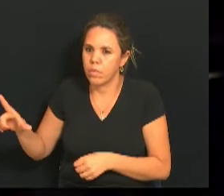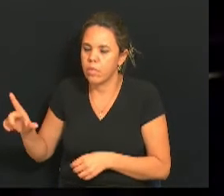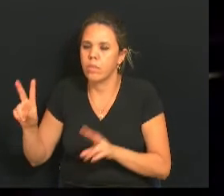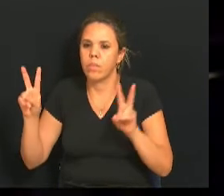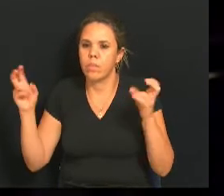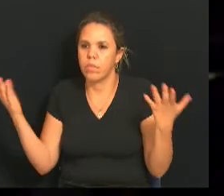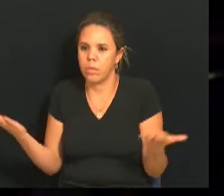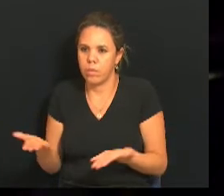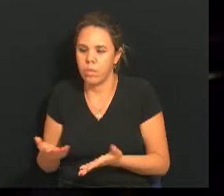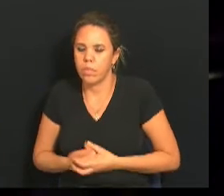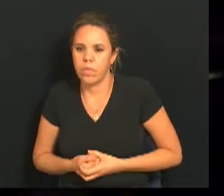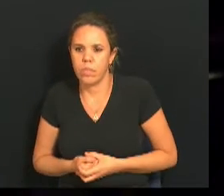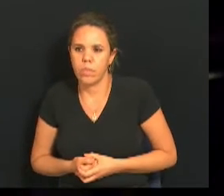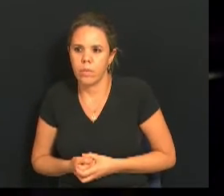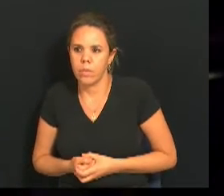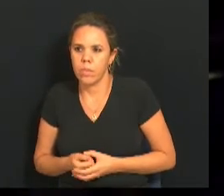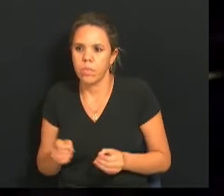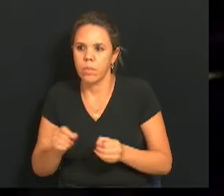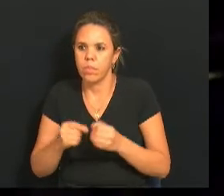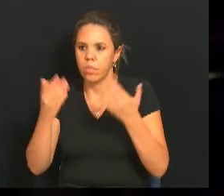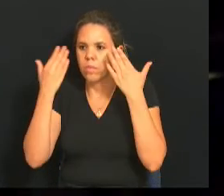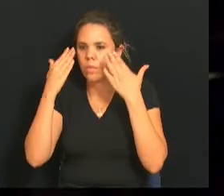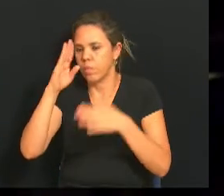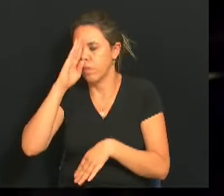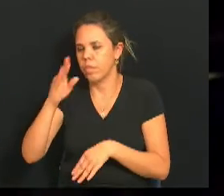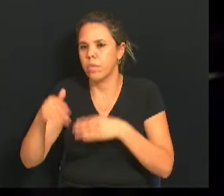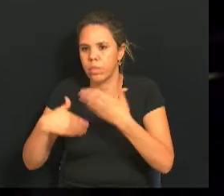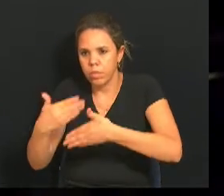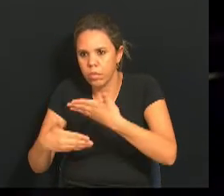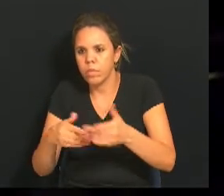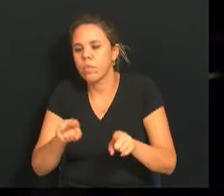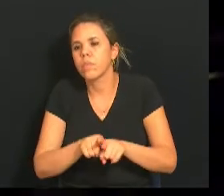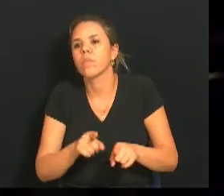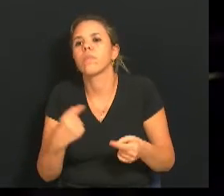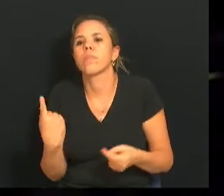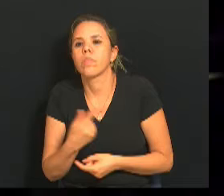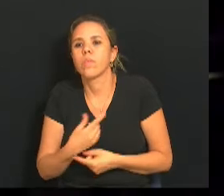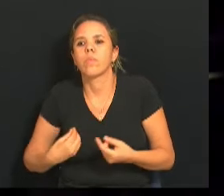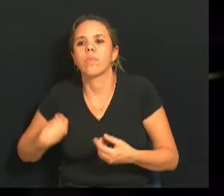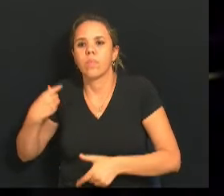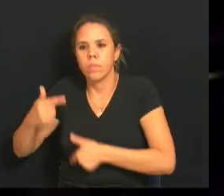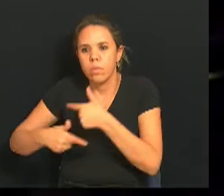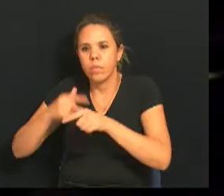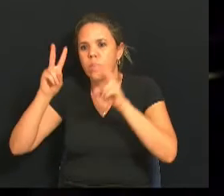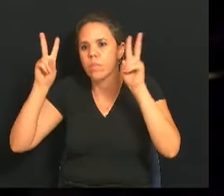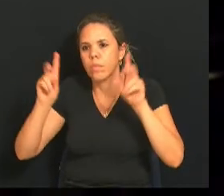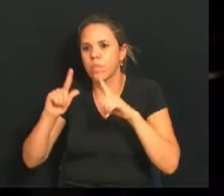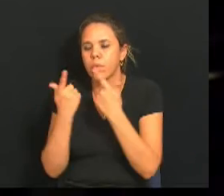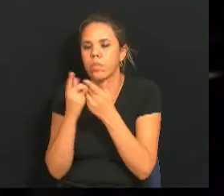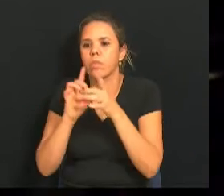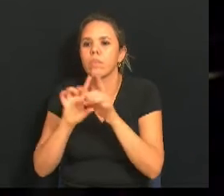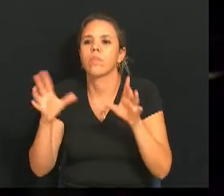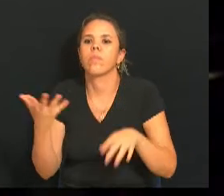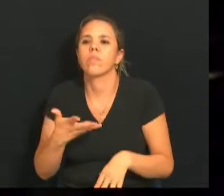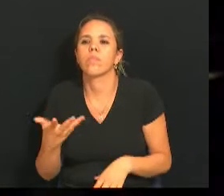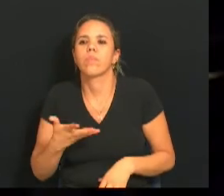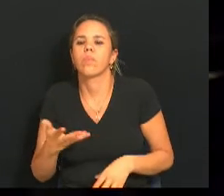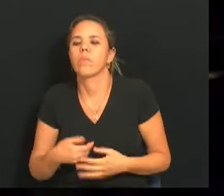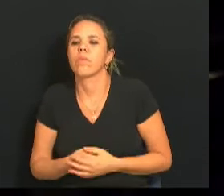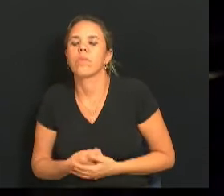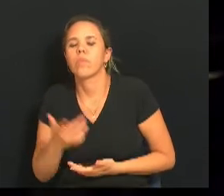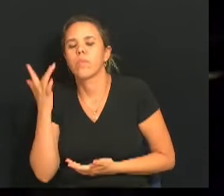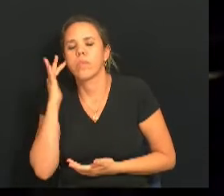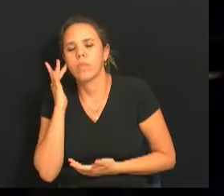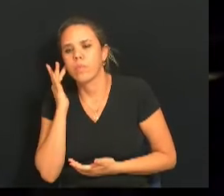agora. Então, eu faço esse destaque em relação ao processo, que nós estamos tratando do tema da gestão democrática. E eu acho